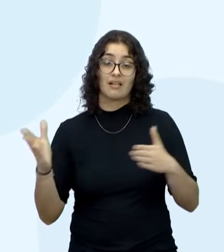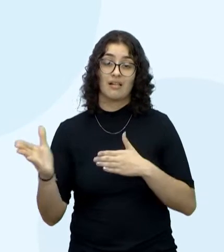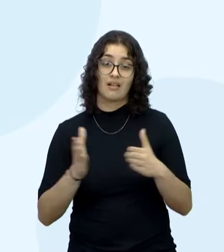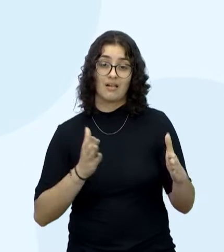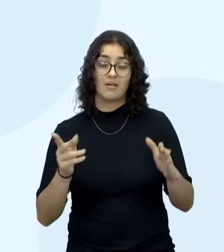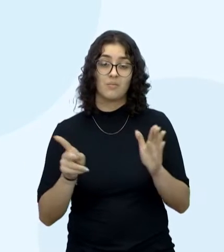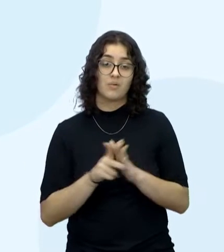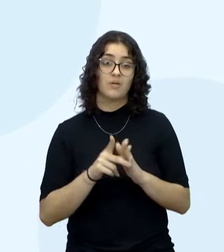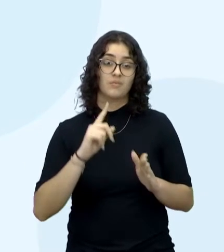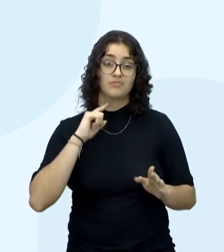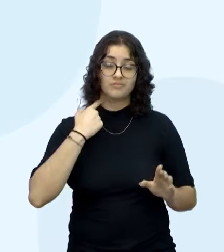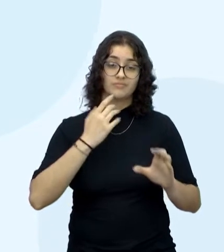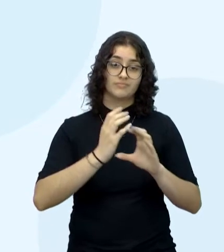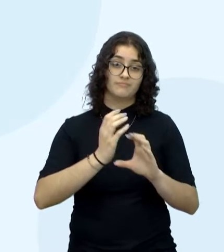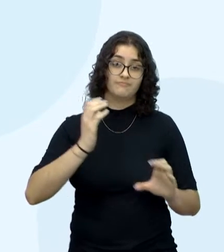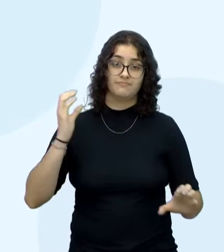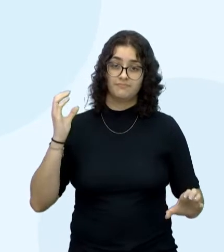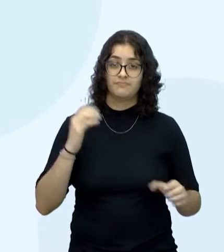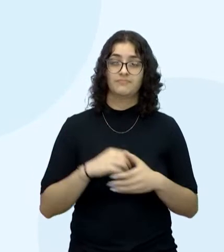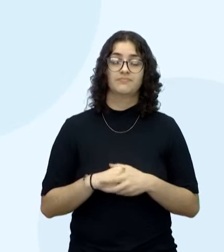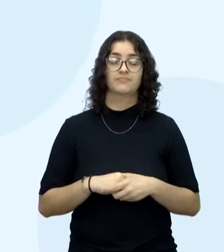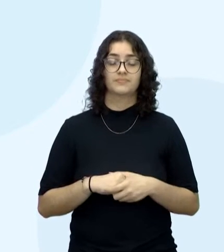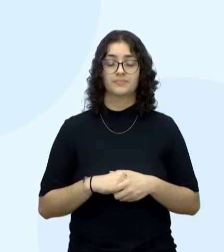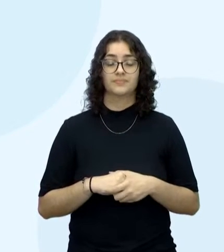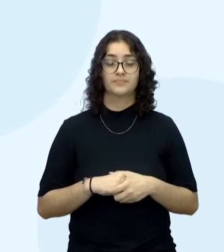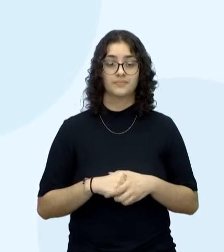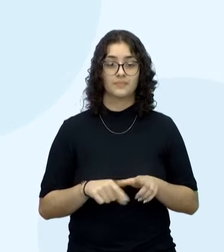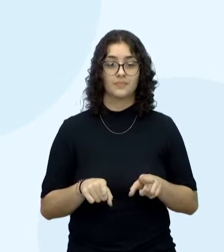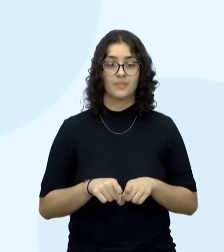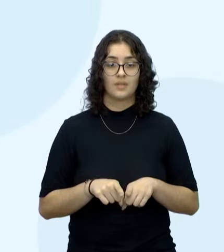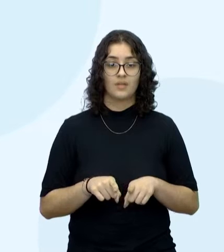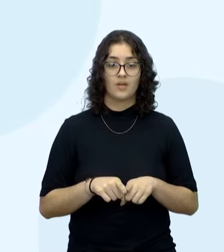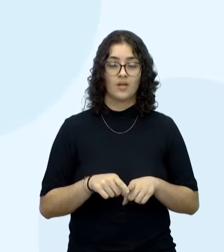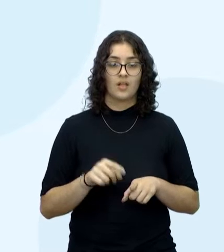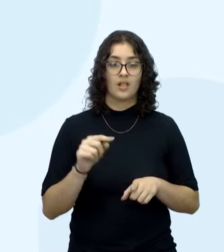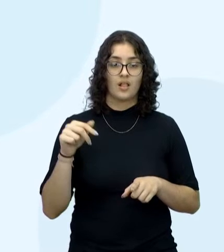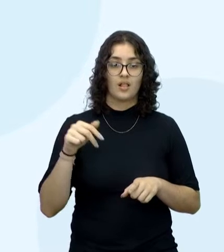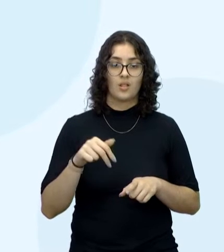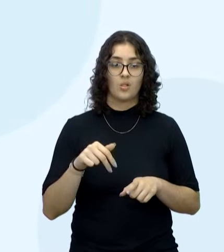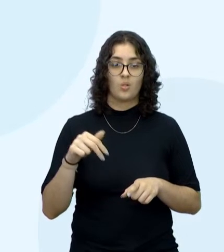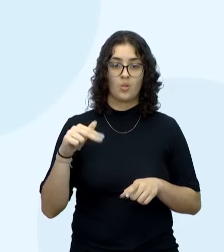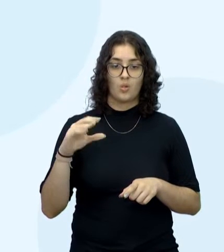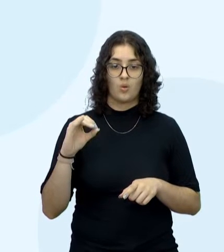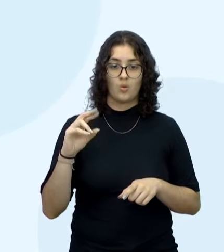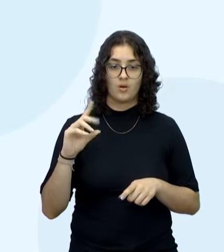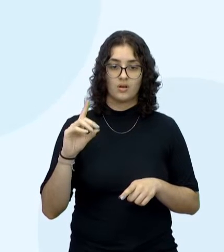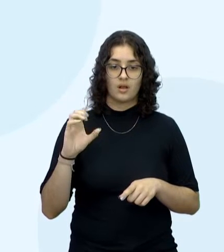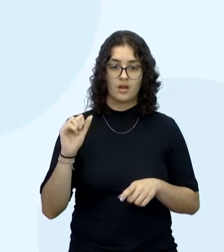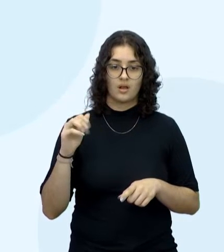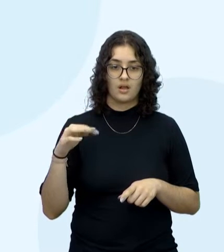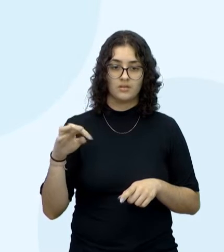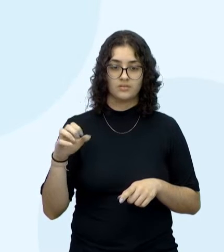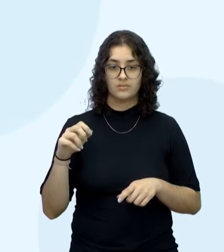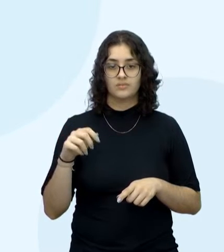rede de coleta de esgoto, né? Na região nordeste, pouco mais de